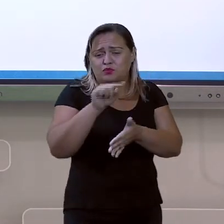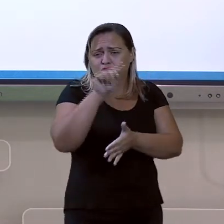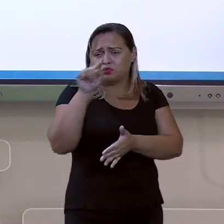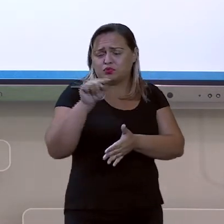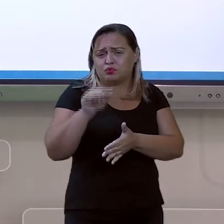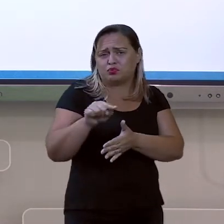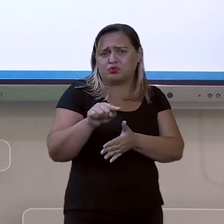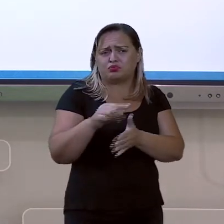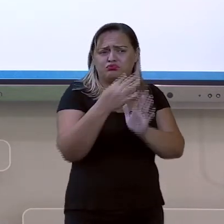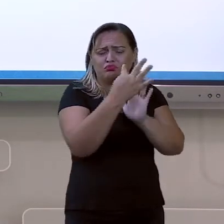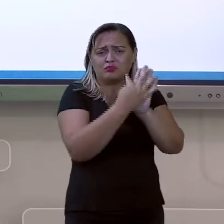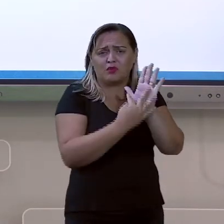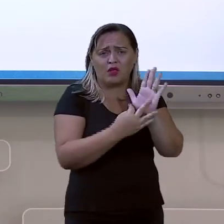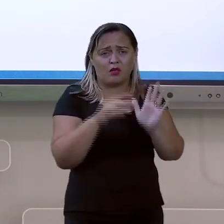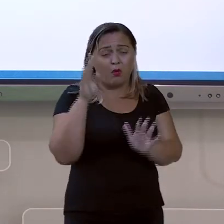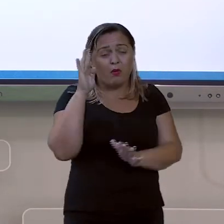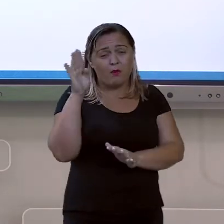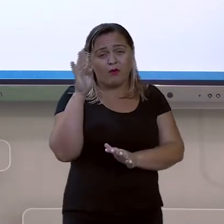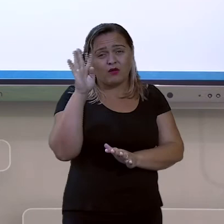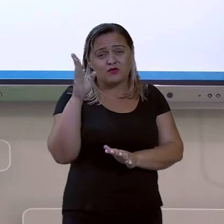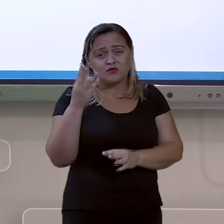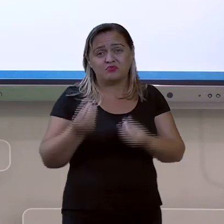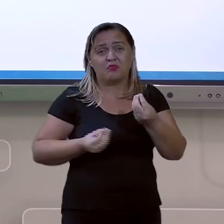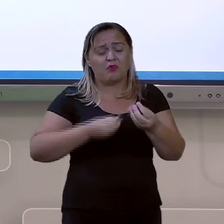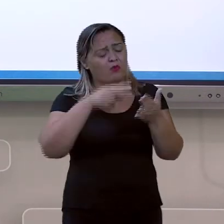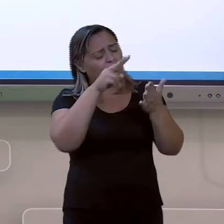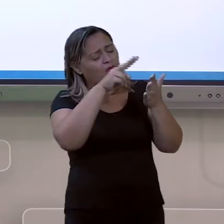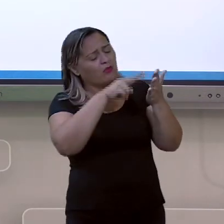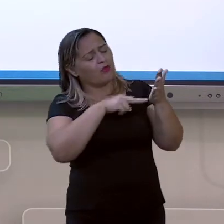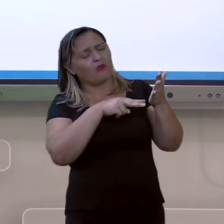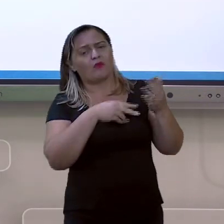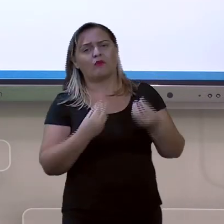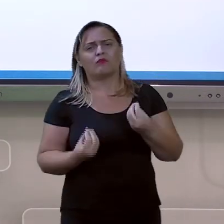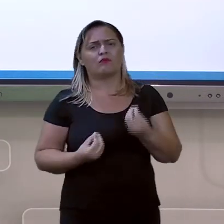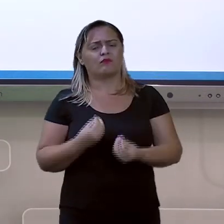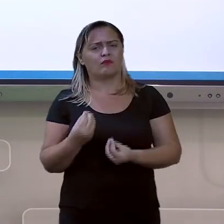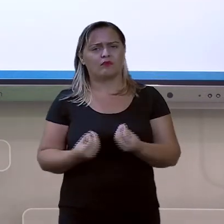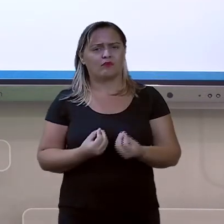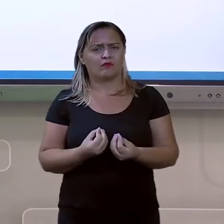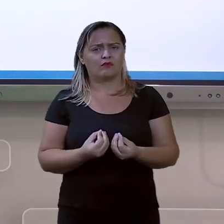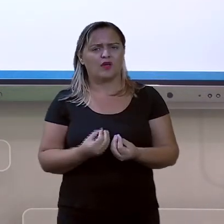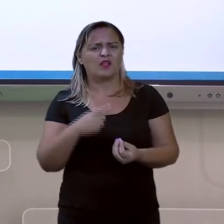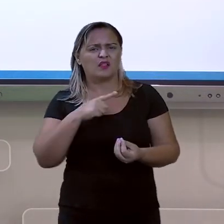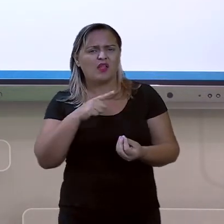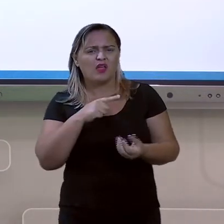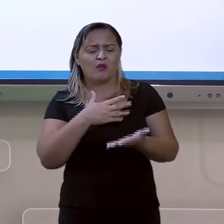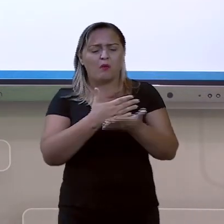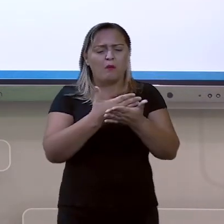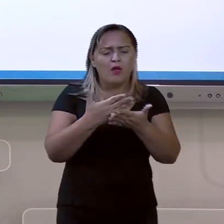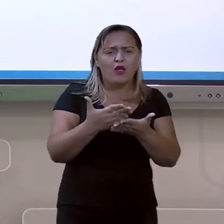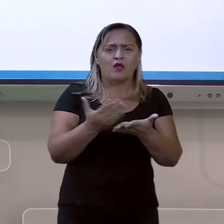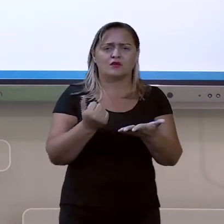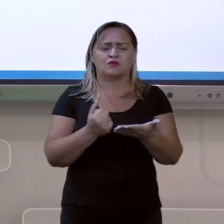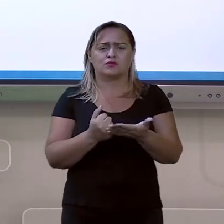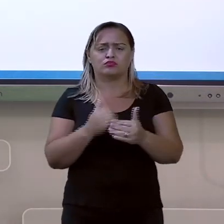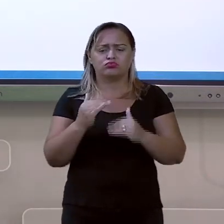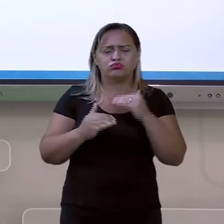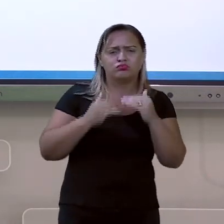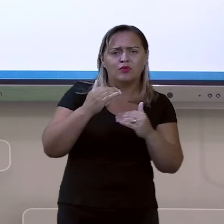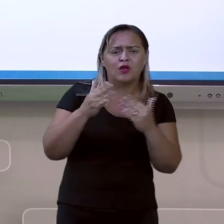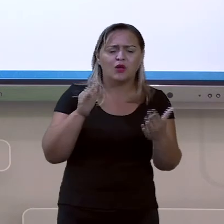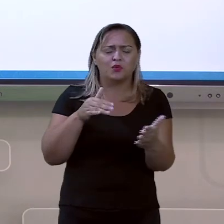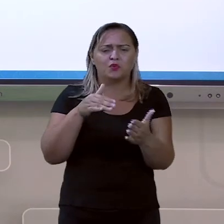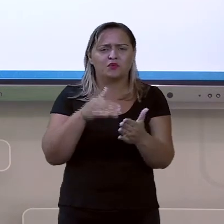coeso? Ele vai ter uma boa leitura, ele vai ter começo, meio e fim, ele vai ter ali as